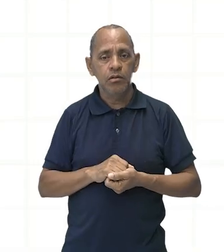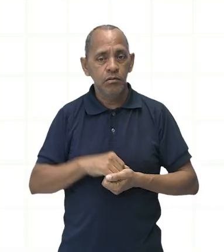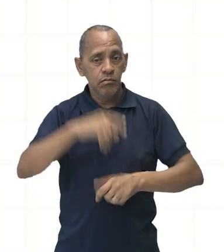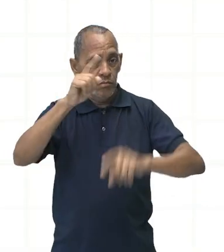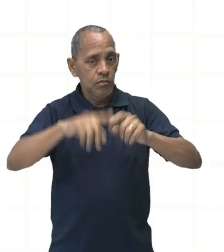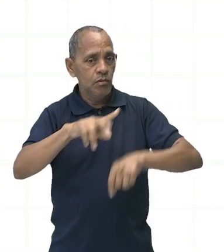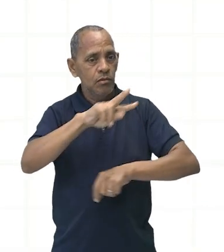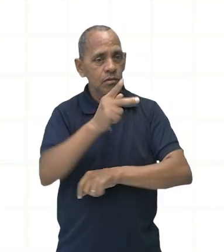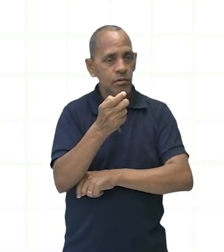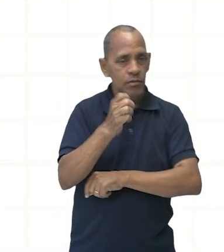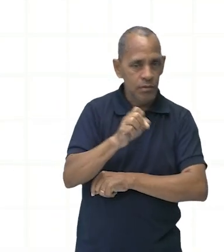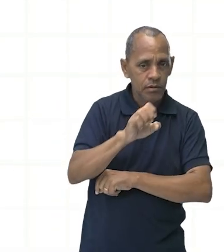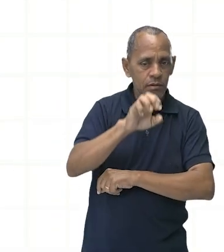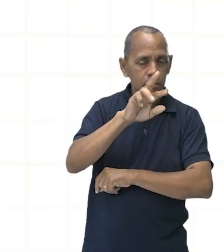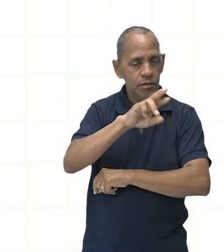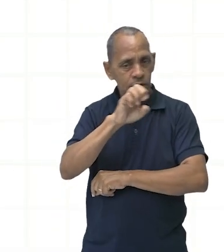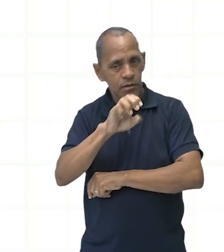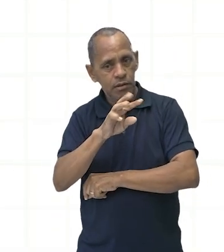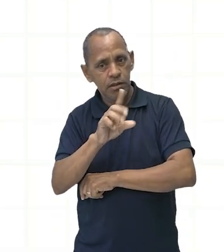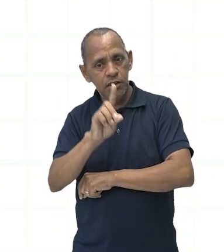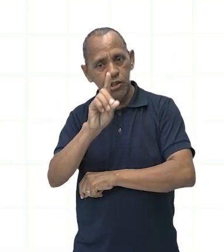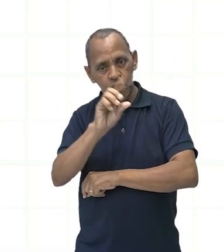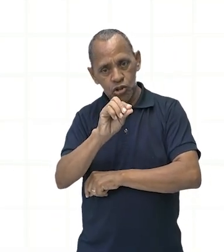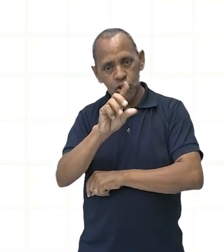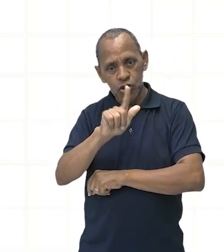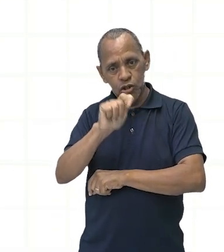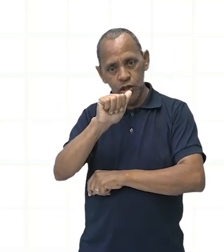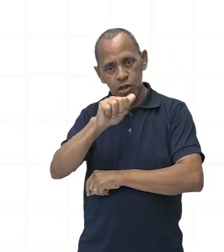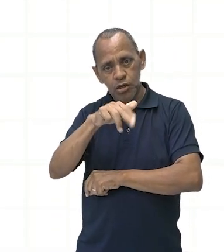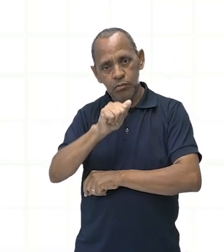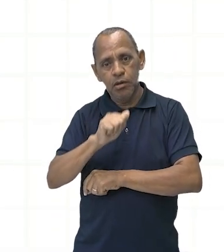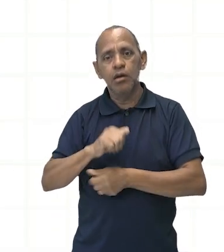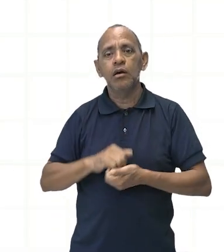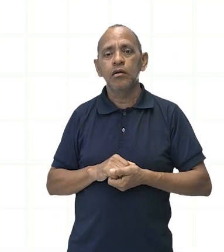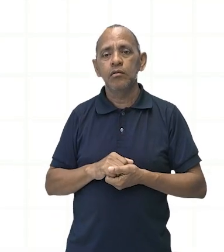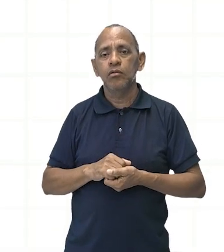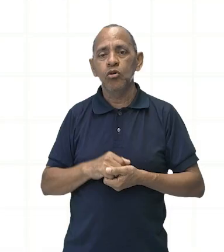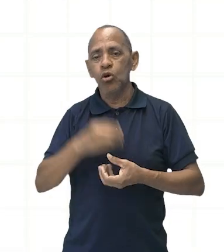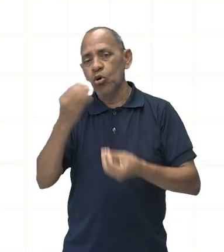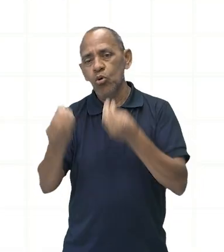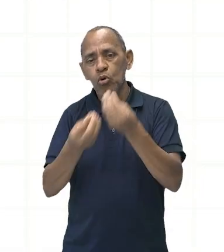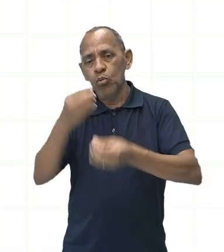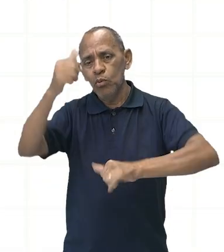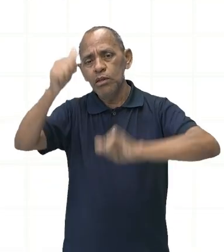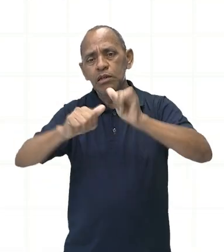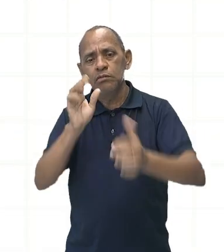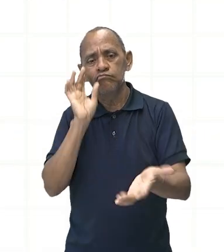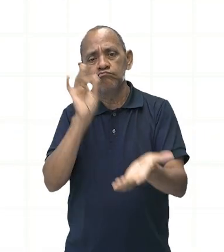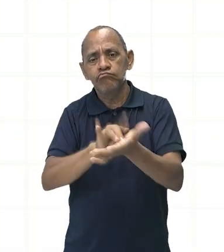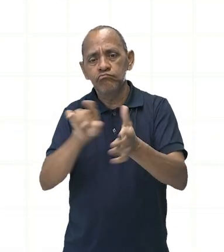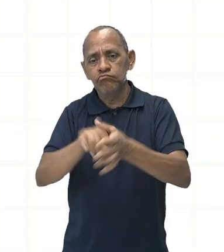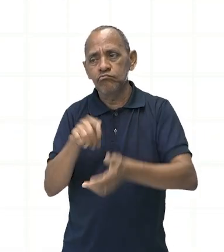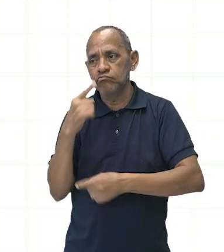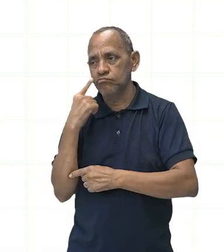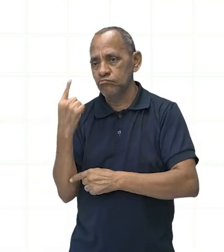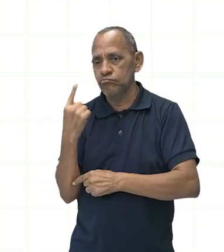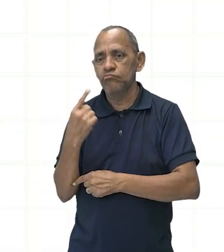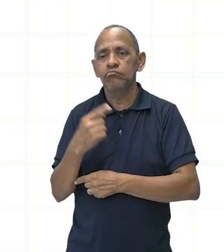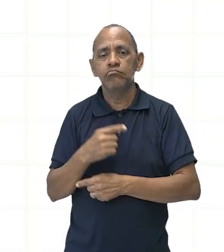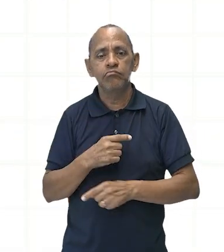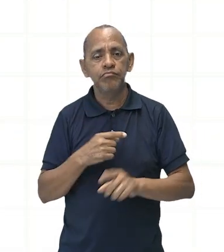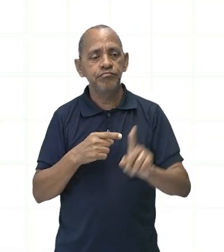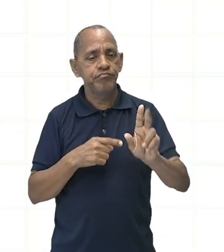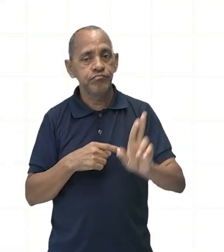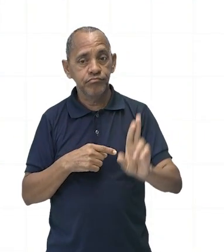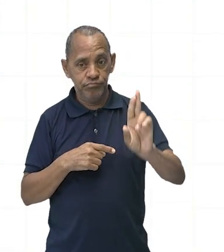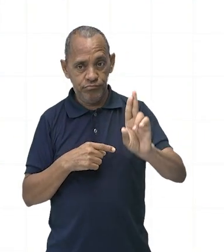Agora, vamos aplicar essas informações que nós acabamos de aprender, analisando de fato um heredograma, representado